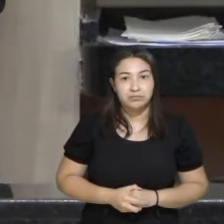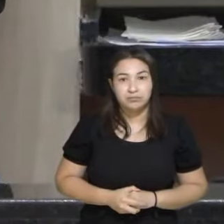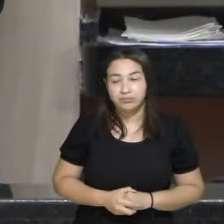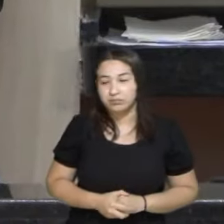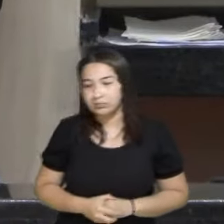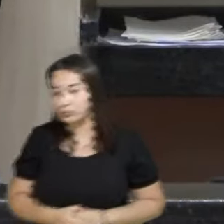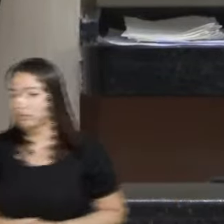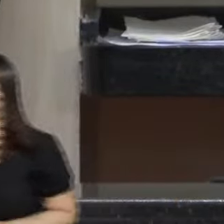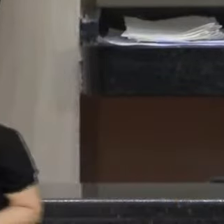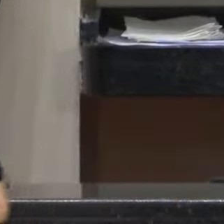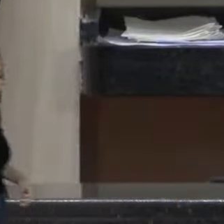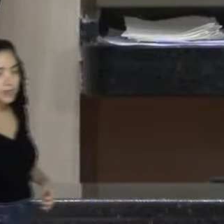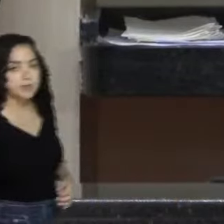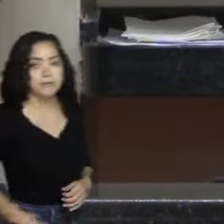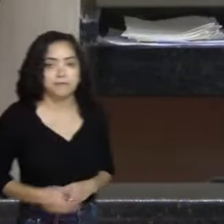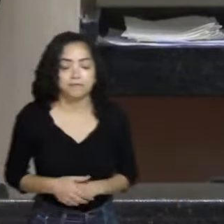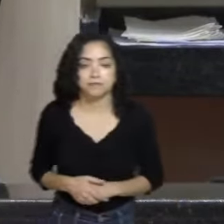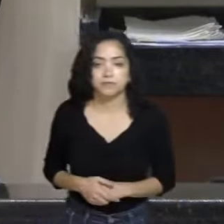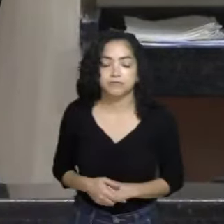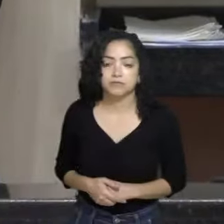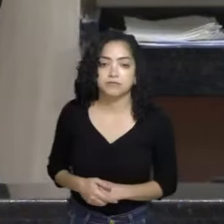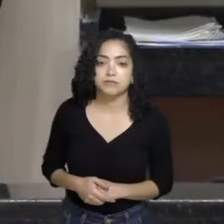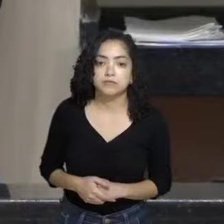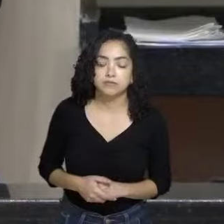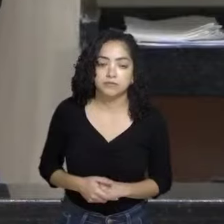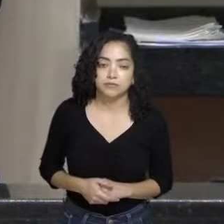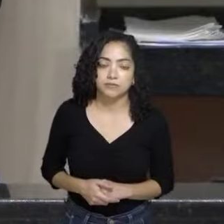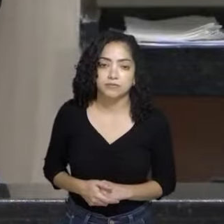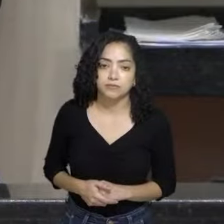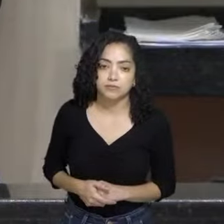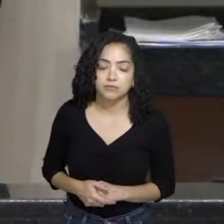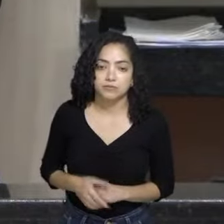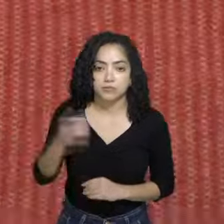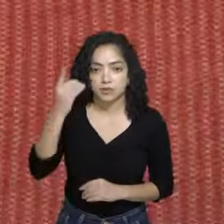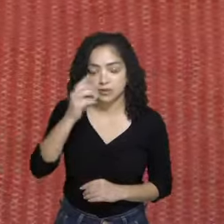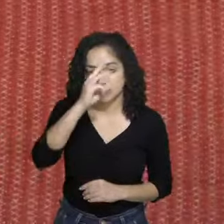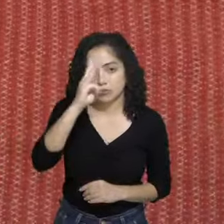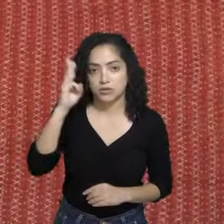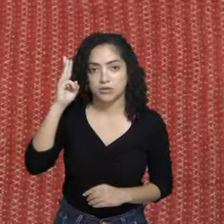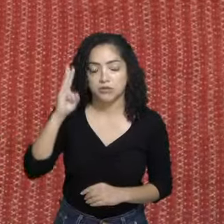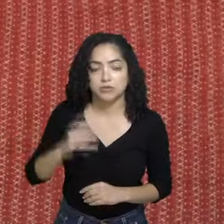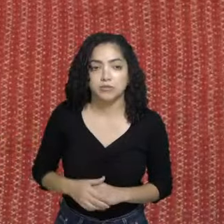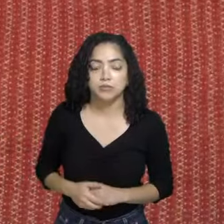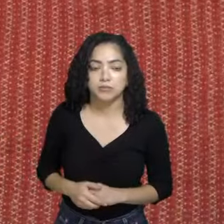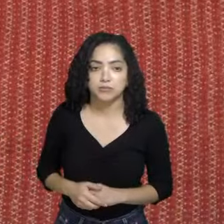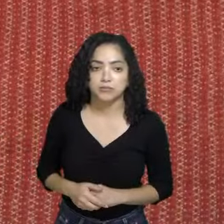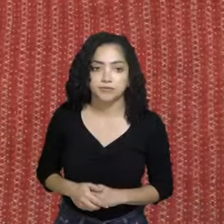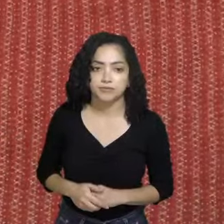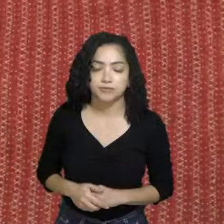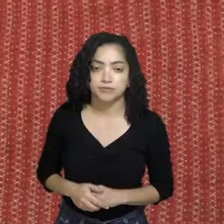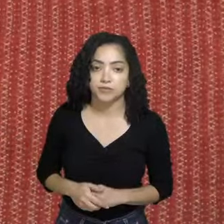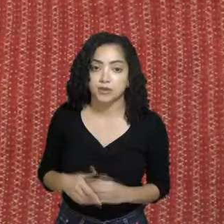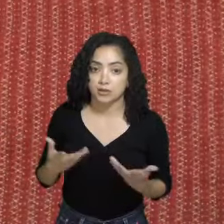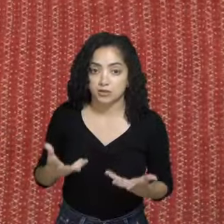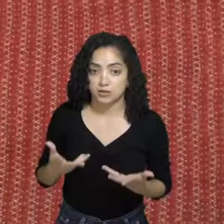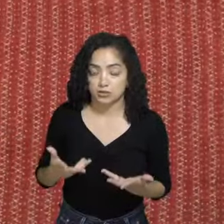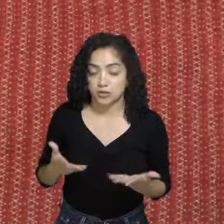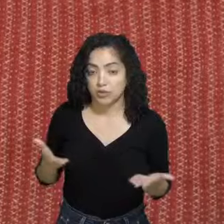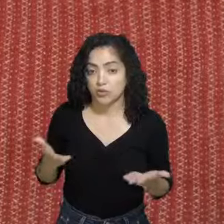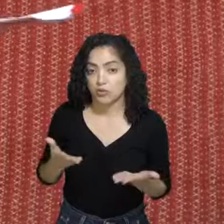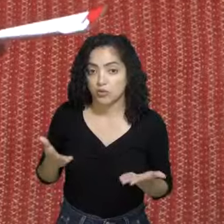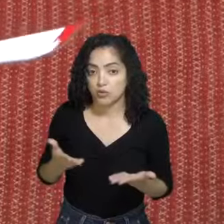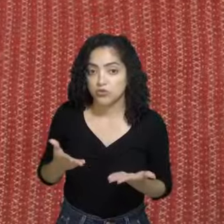Ainda em discussão... Pela ordem, senhor presidente. Com a palavra o deputado Valnei Weber. Pela ordem. Eu quero, no dia de hoje, de forma